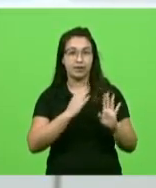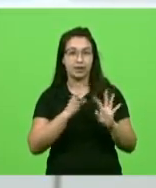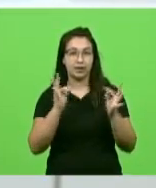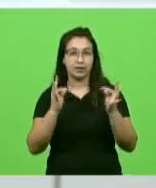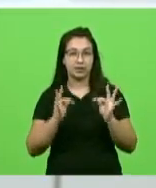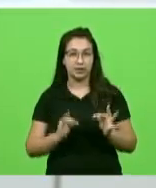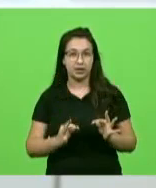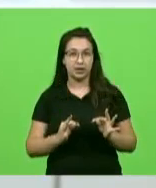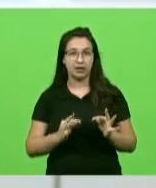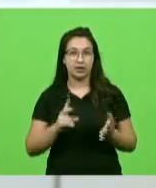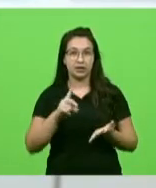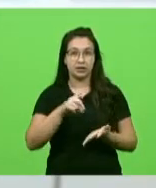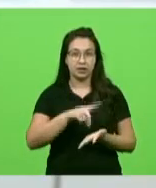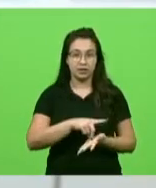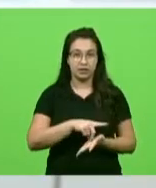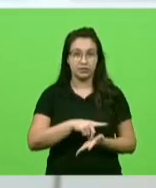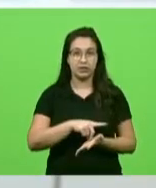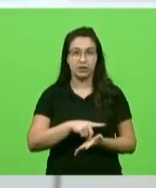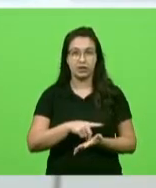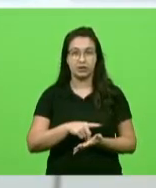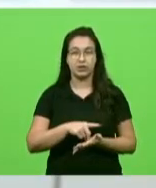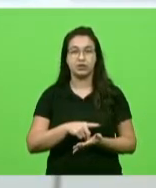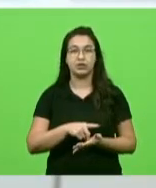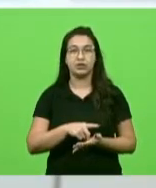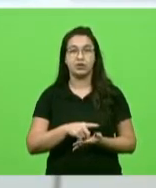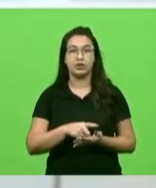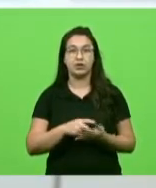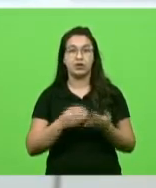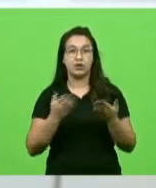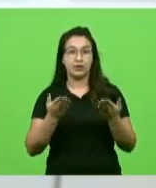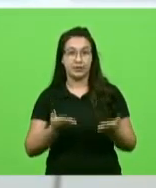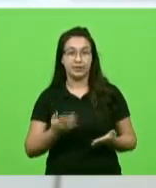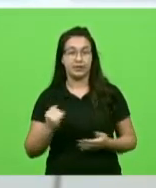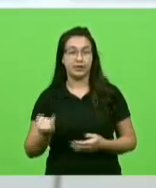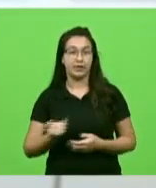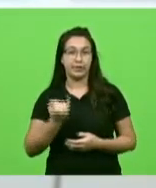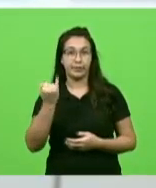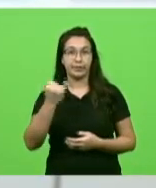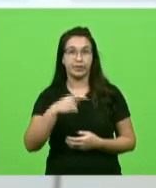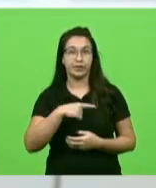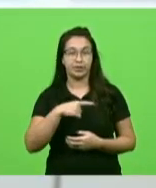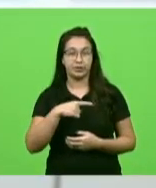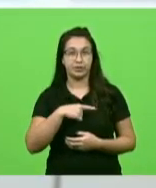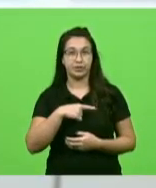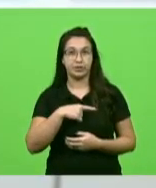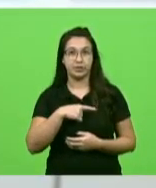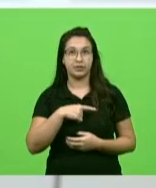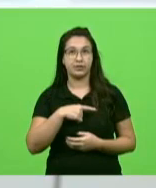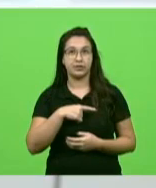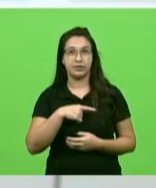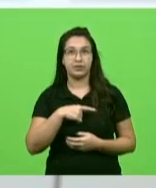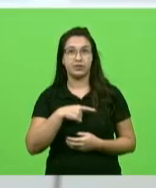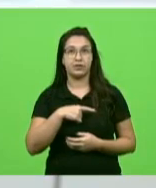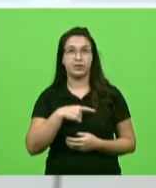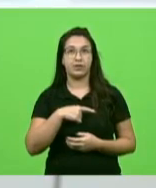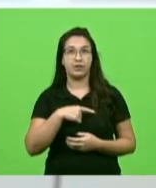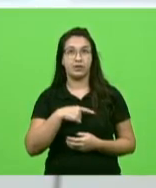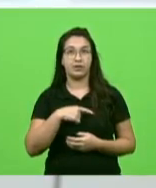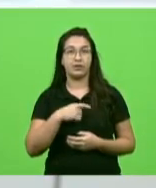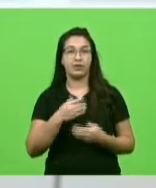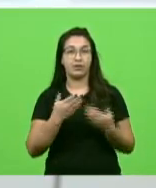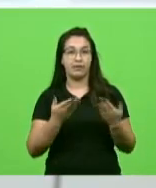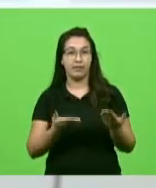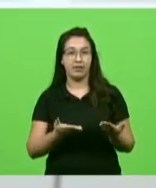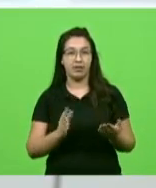fatos esses elementos externos em que Pese importantes não se prestam a transfigurar a situações isoladas